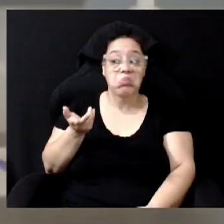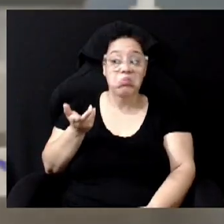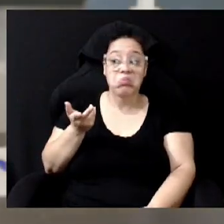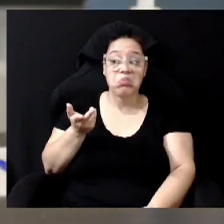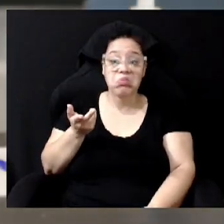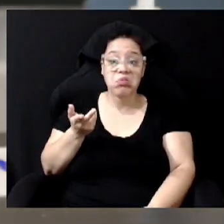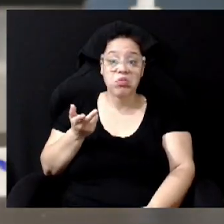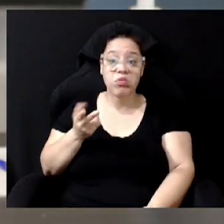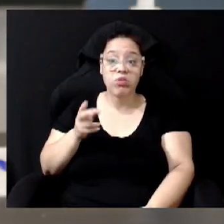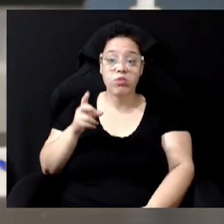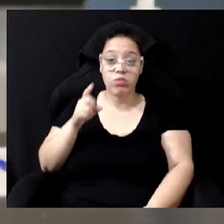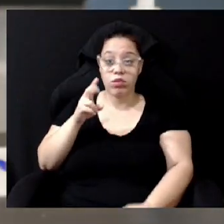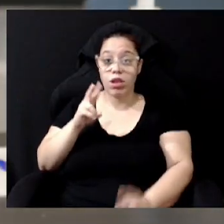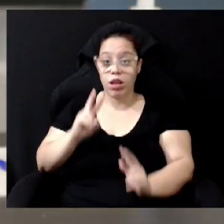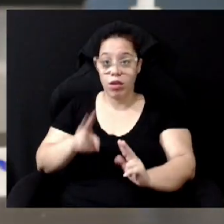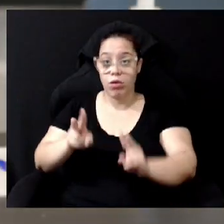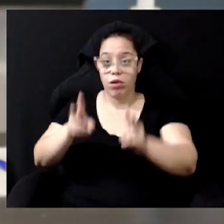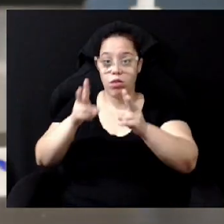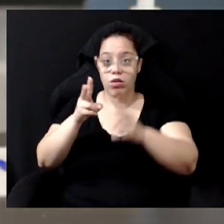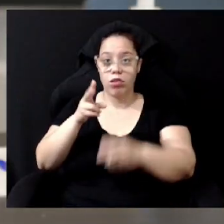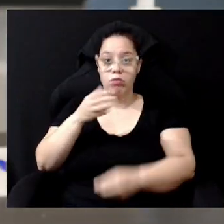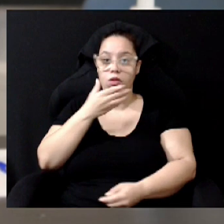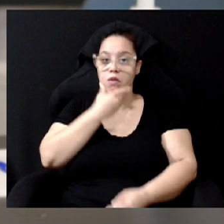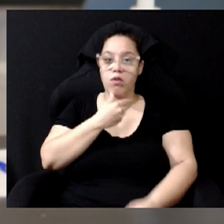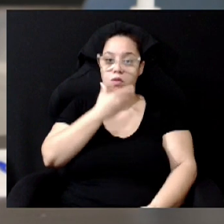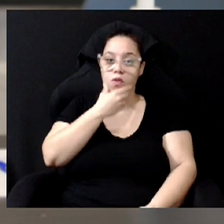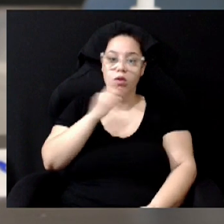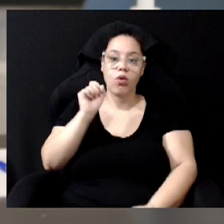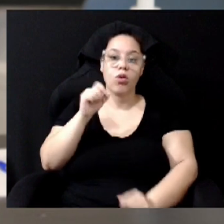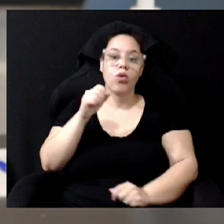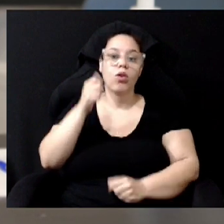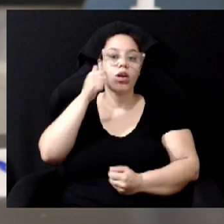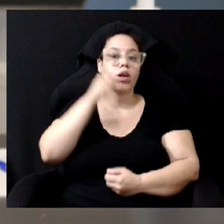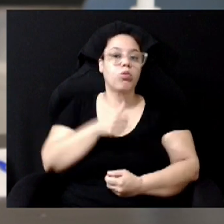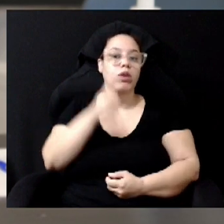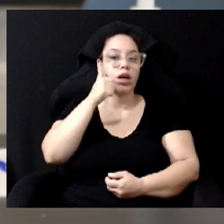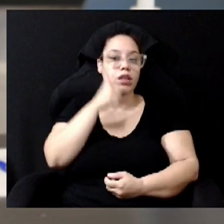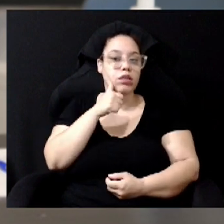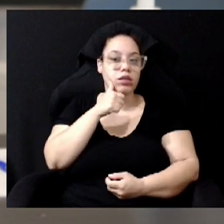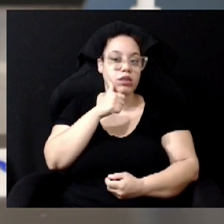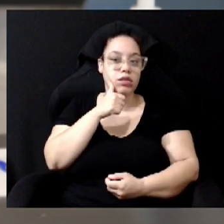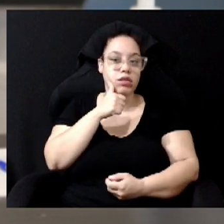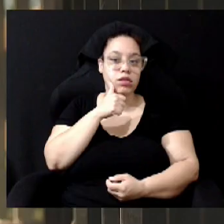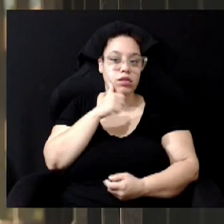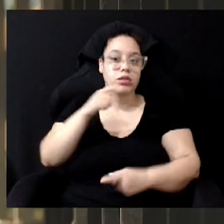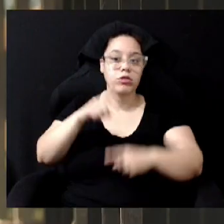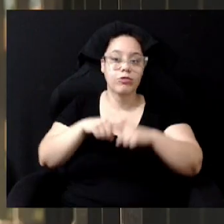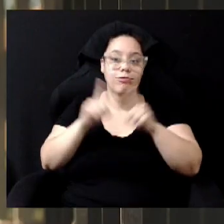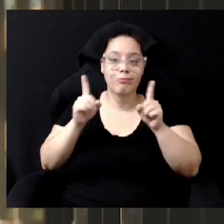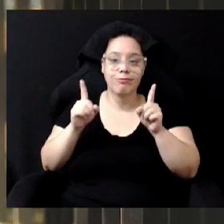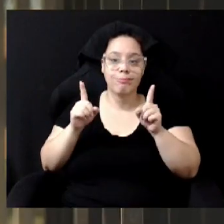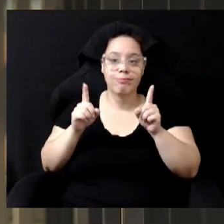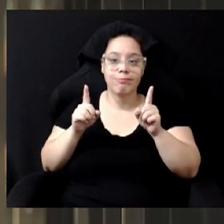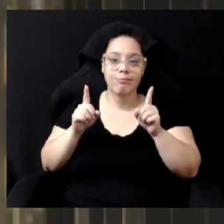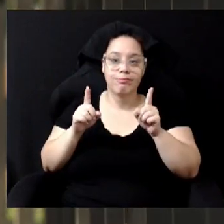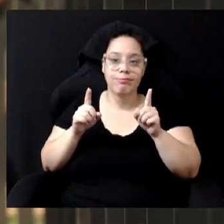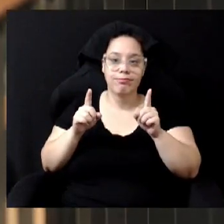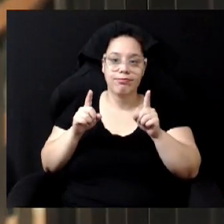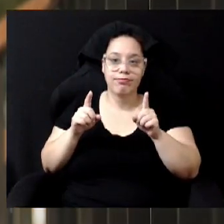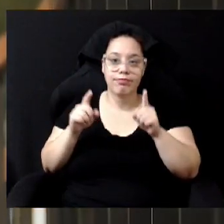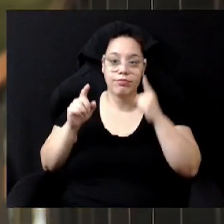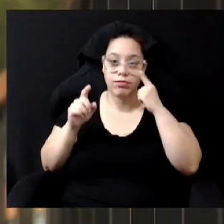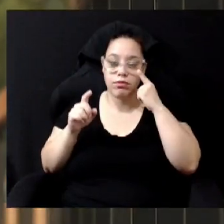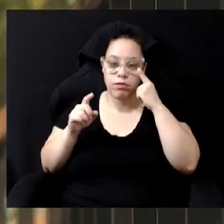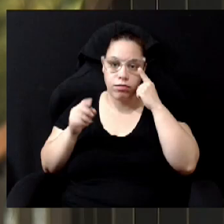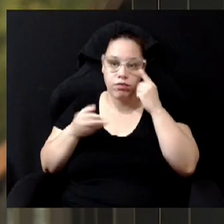em homens do que em mulheres, porém, na medida que você colocou uma coisa,